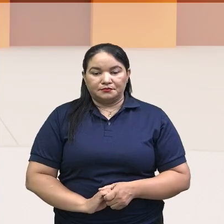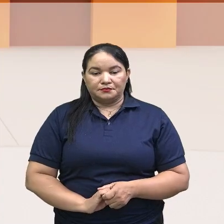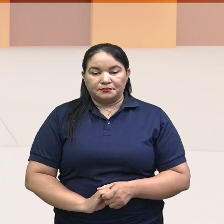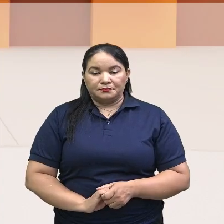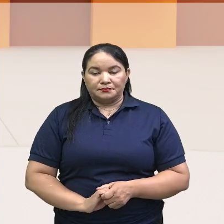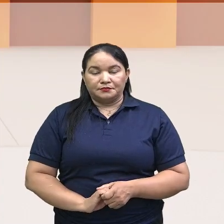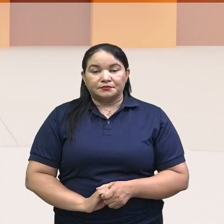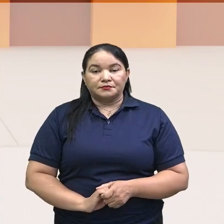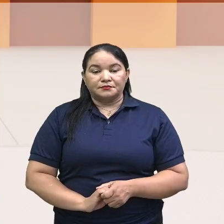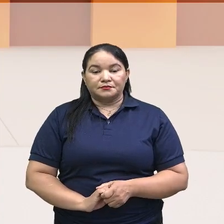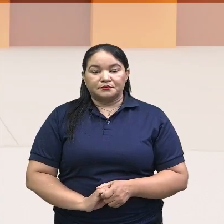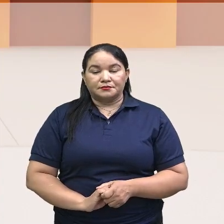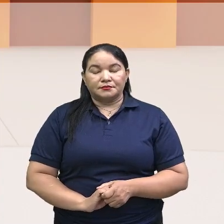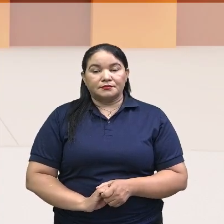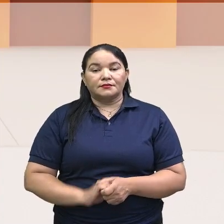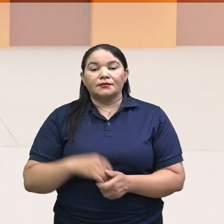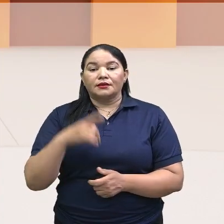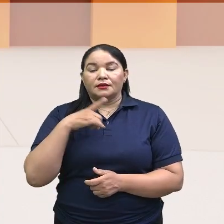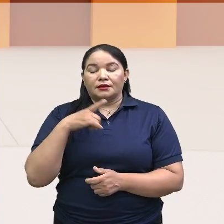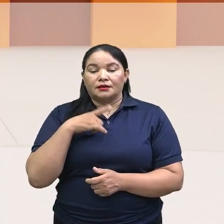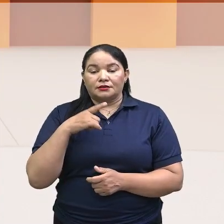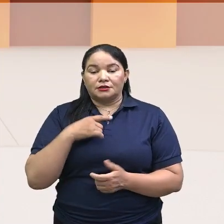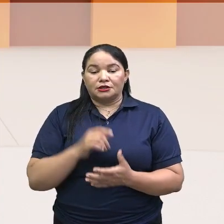existe três